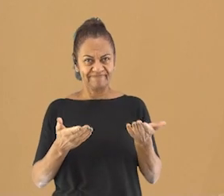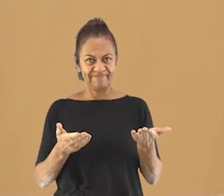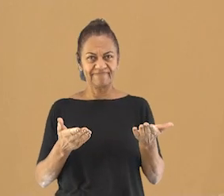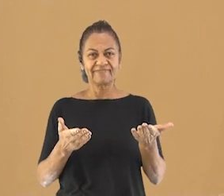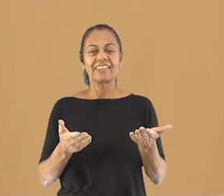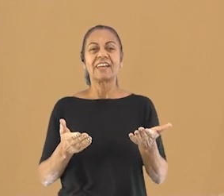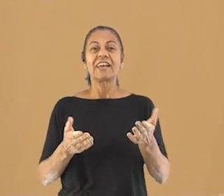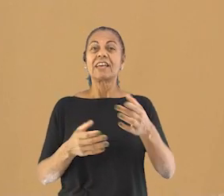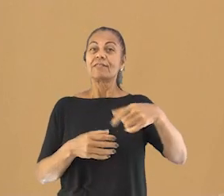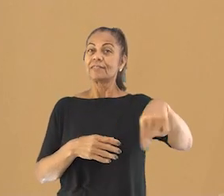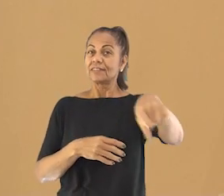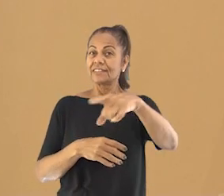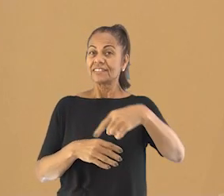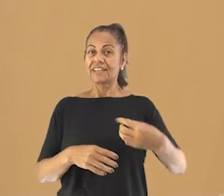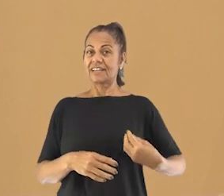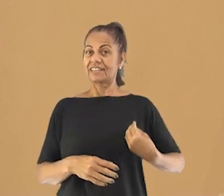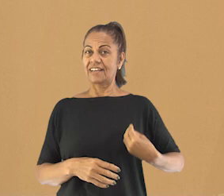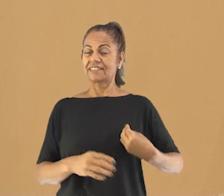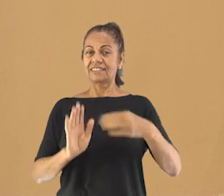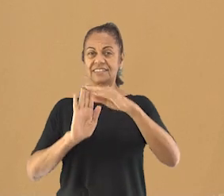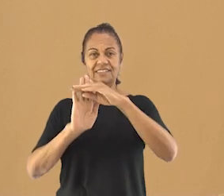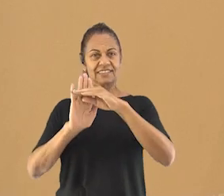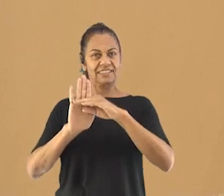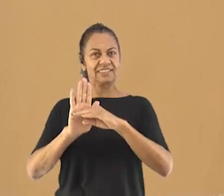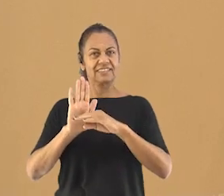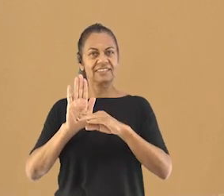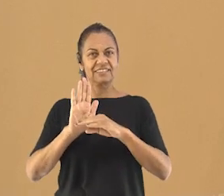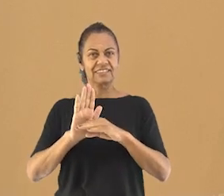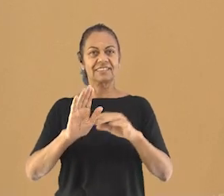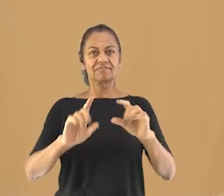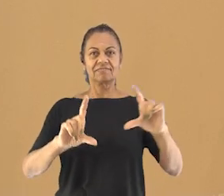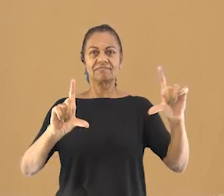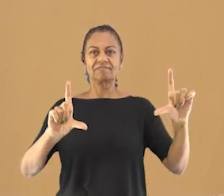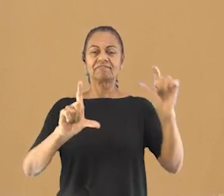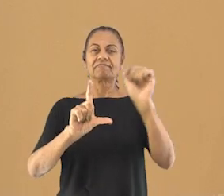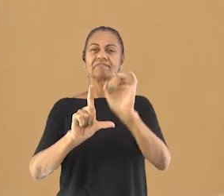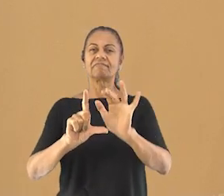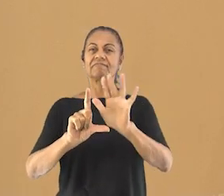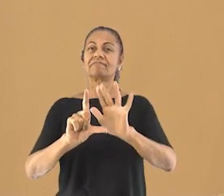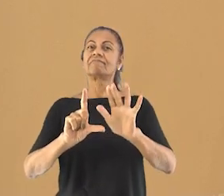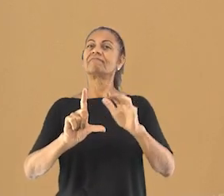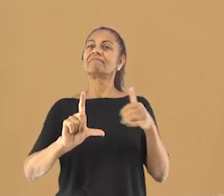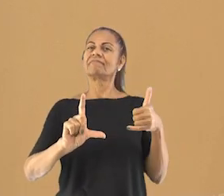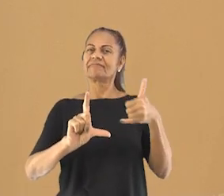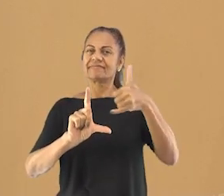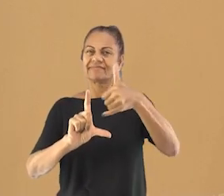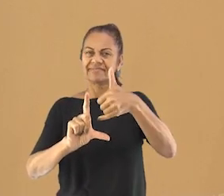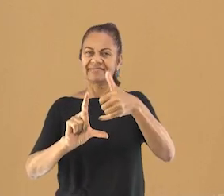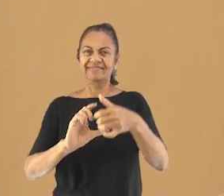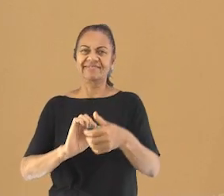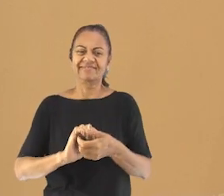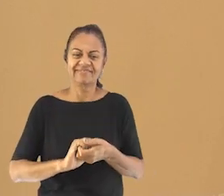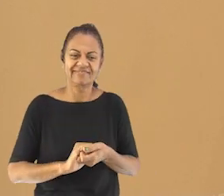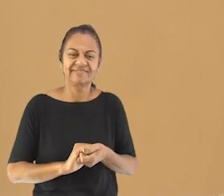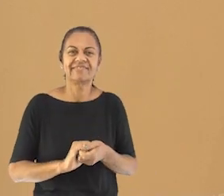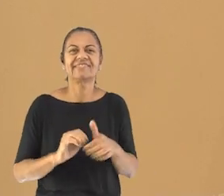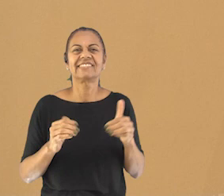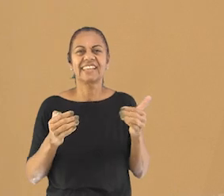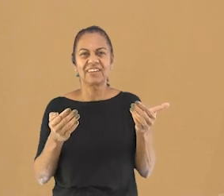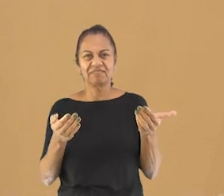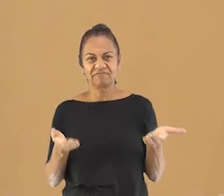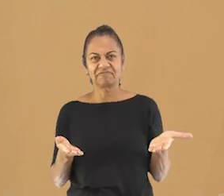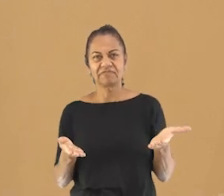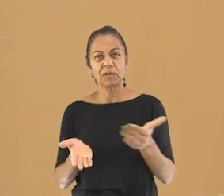pessoal, não se esqueçam de apontar a câmera do seu celular para o QR Code que aparece na tela para acessar a lista de presença,